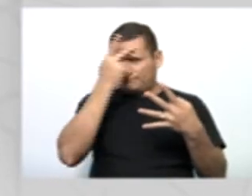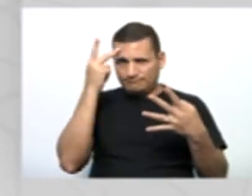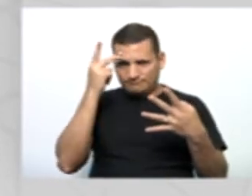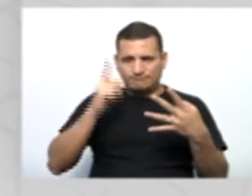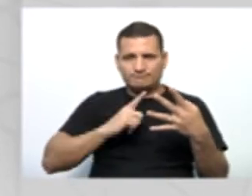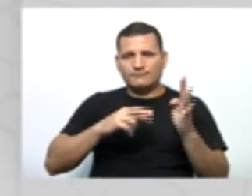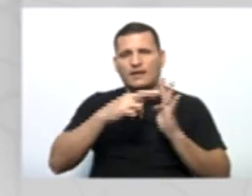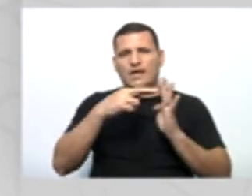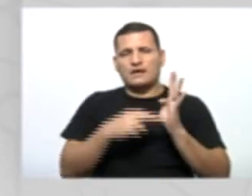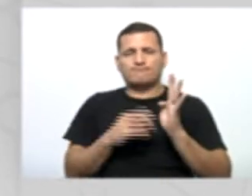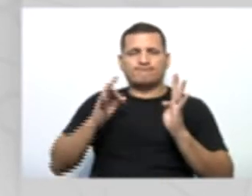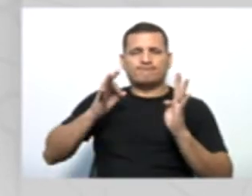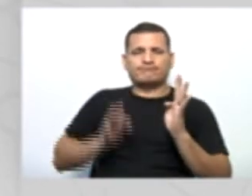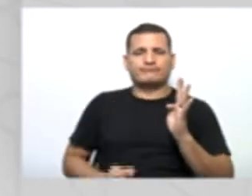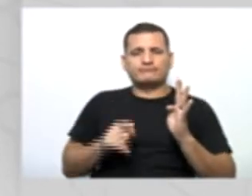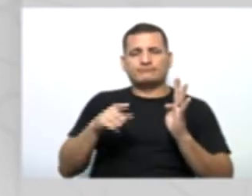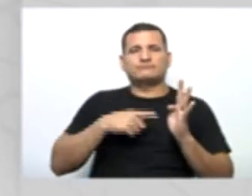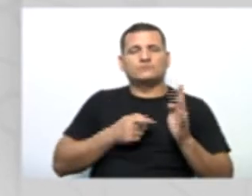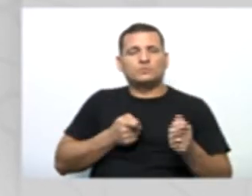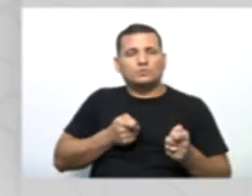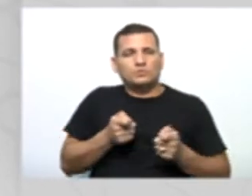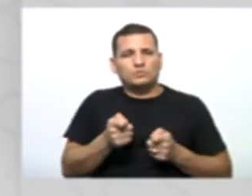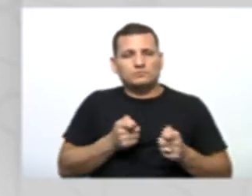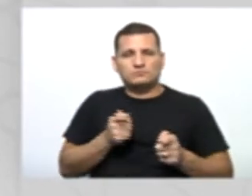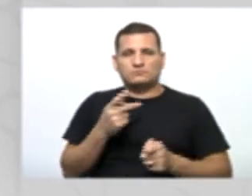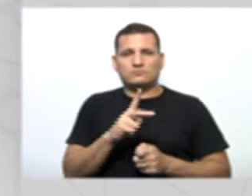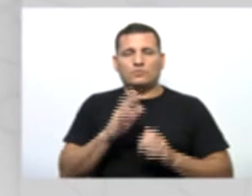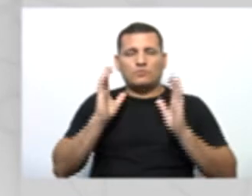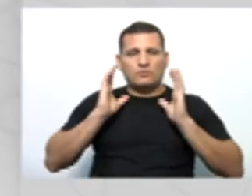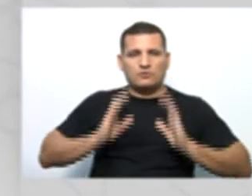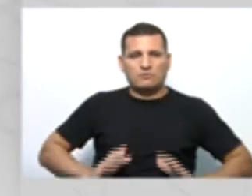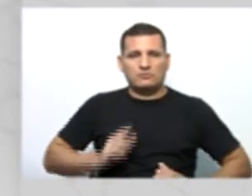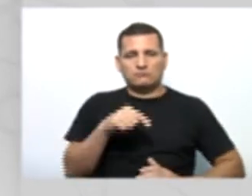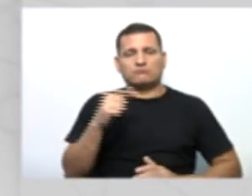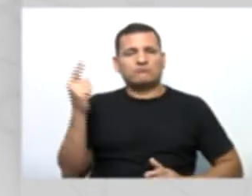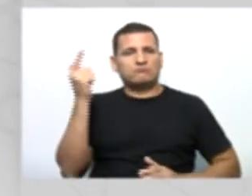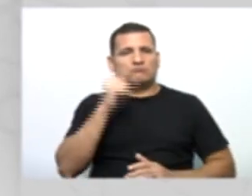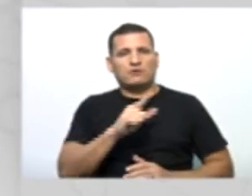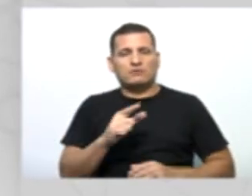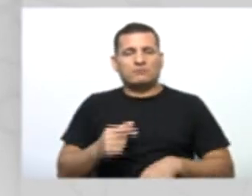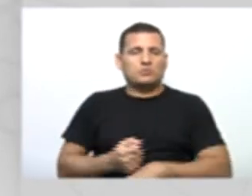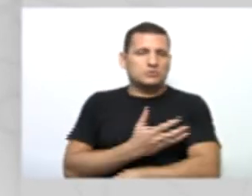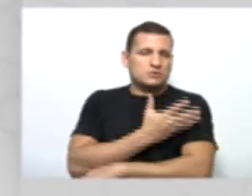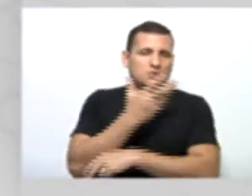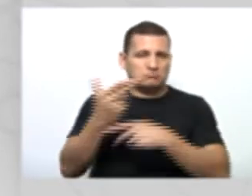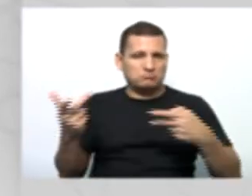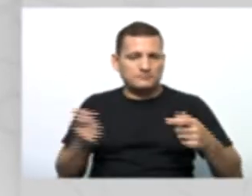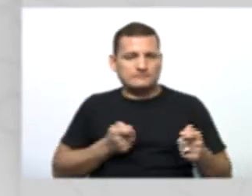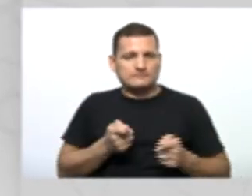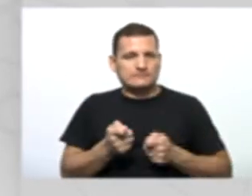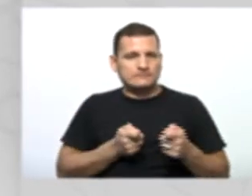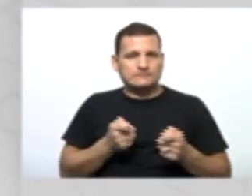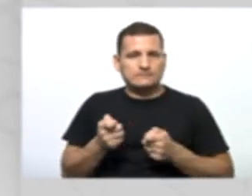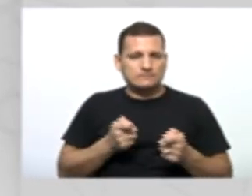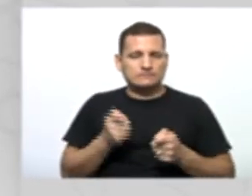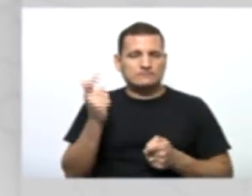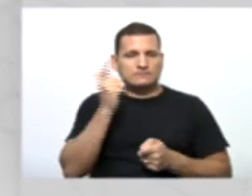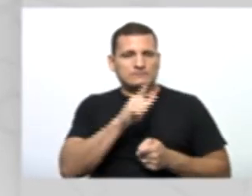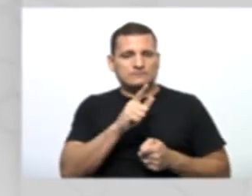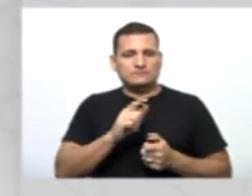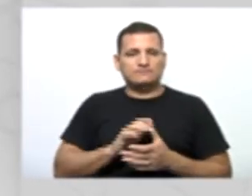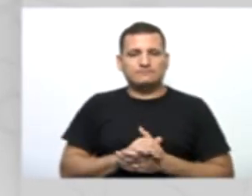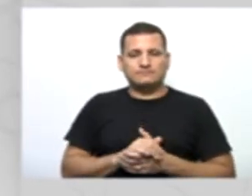controle das suas ações, do seu comportamento, ela consegue lidar com as suas emoções, ela não é levada pelas